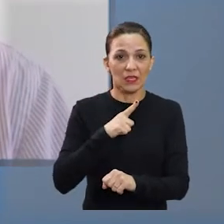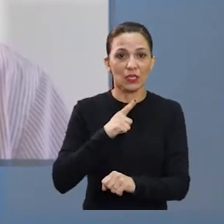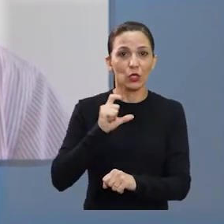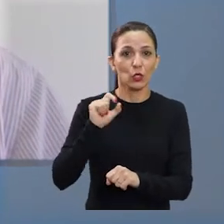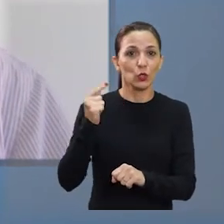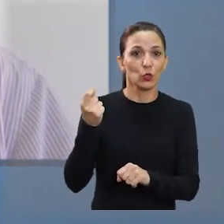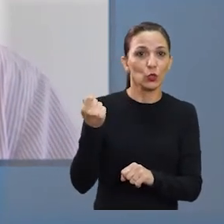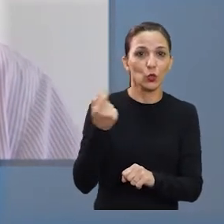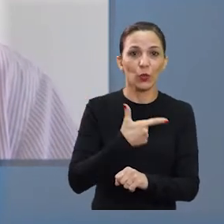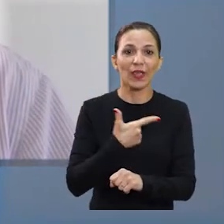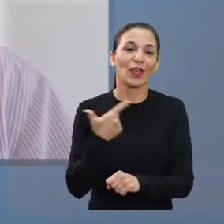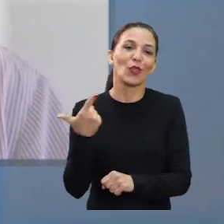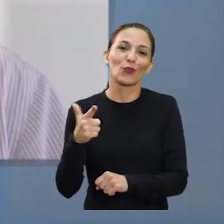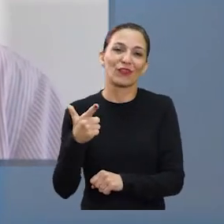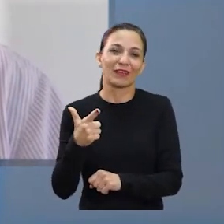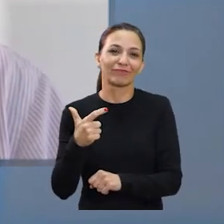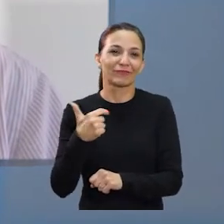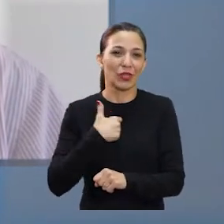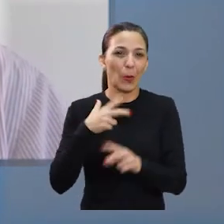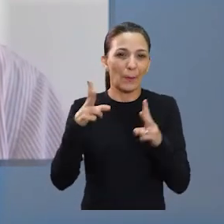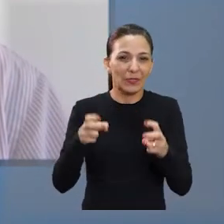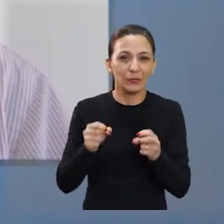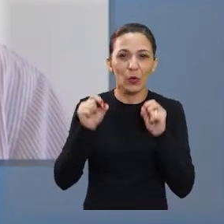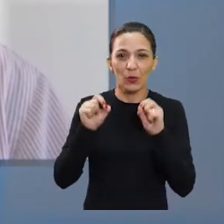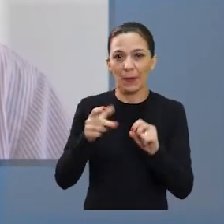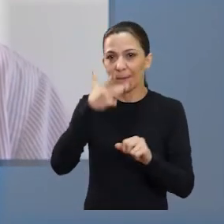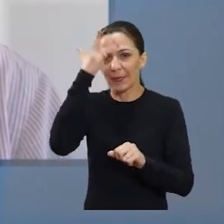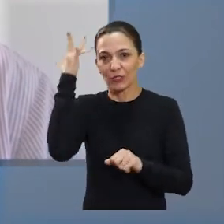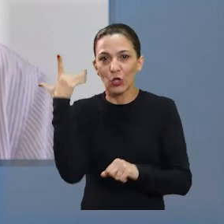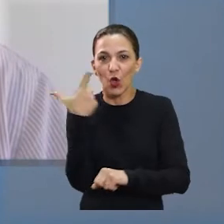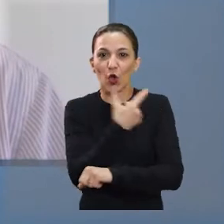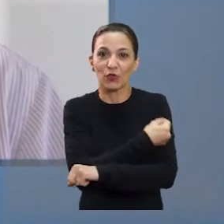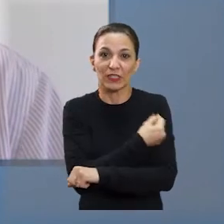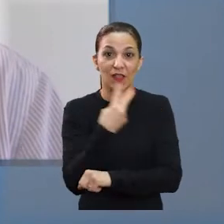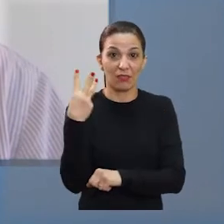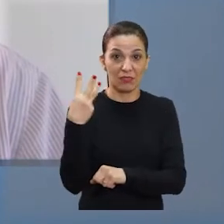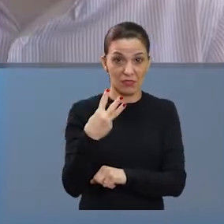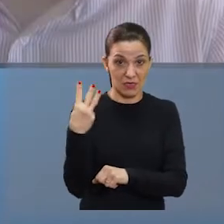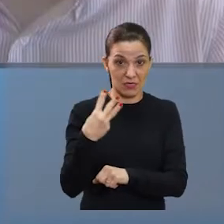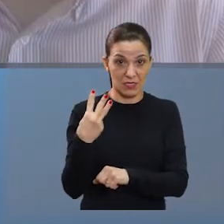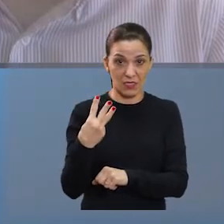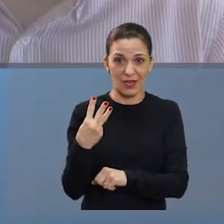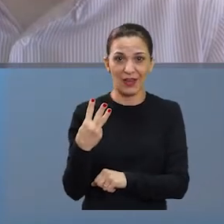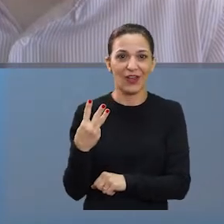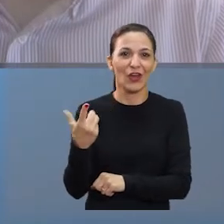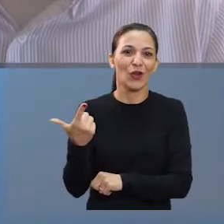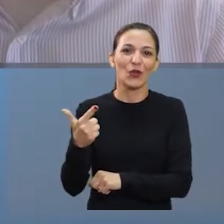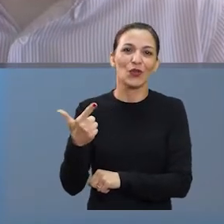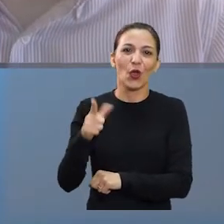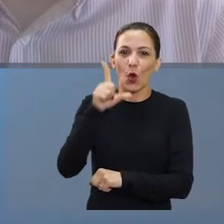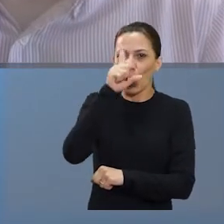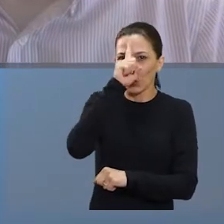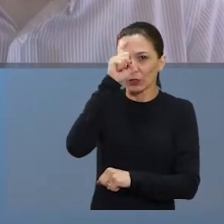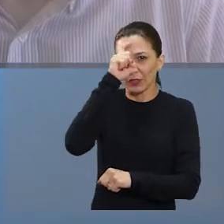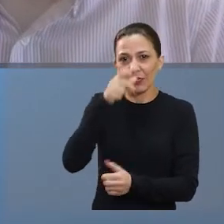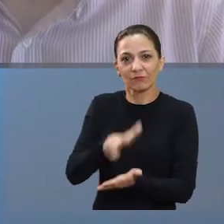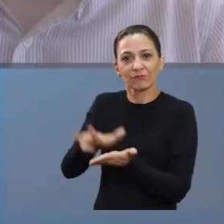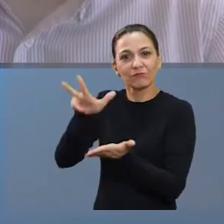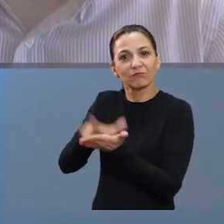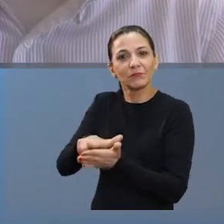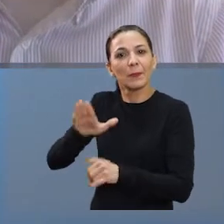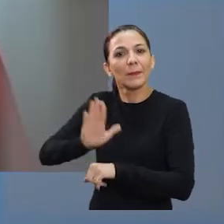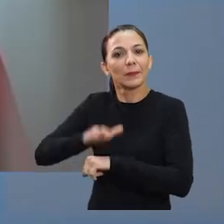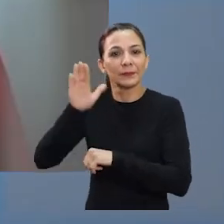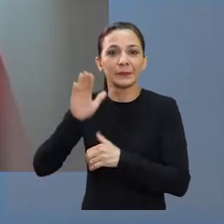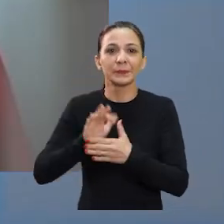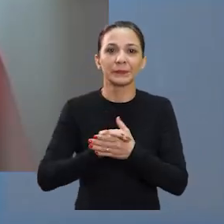vacinadas do que não vacinadas. Então a impressão que eu tenho é que aqueles que não tomaram a terceira dose são os que estão internando mais,